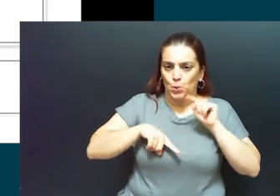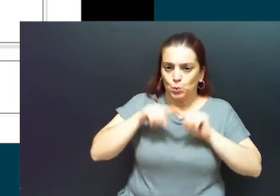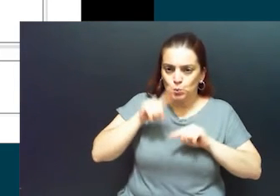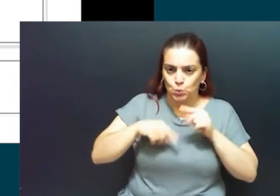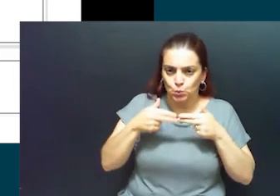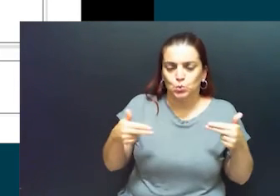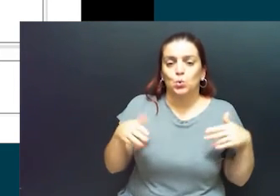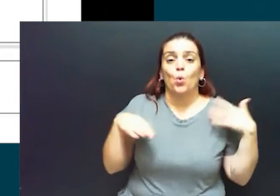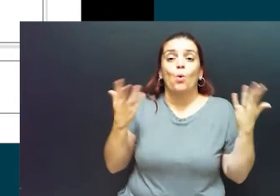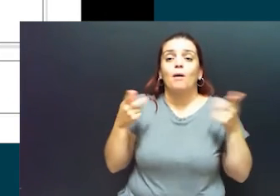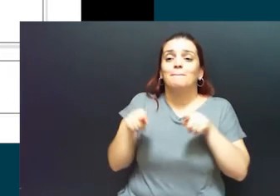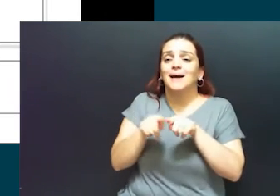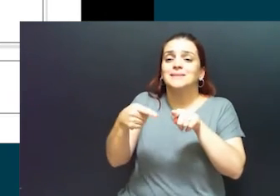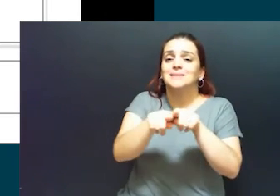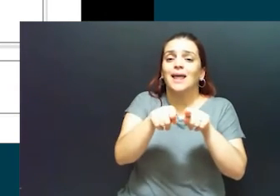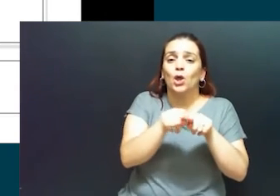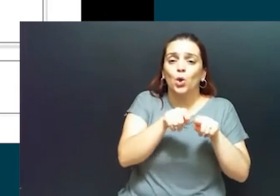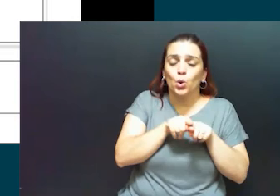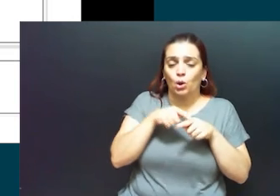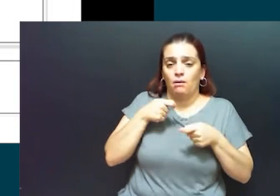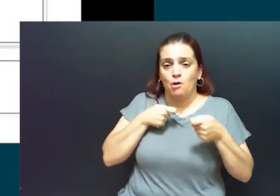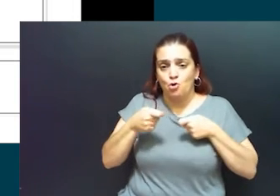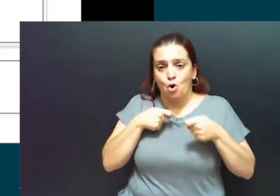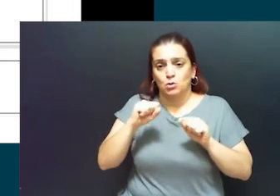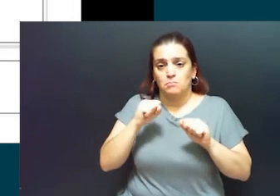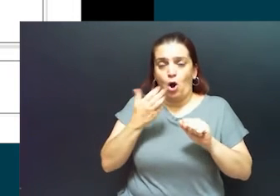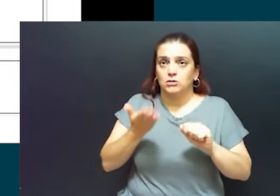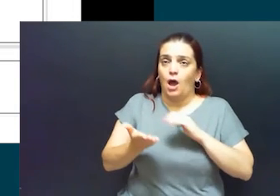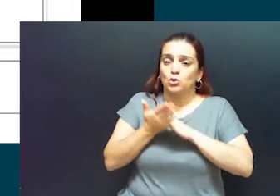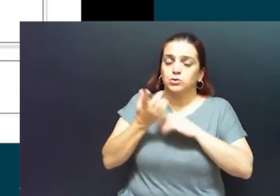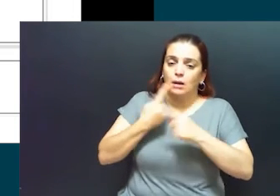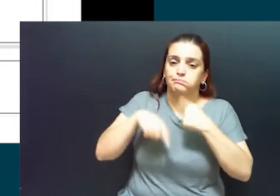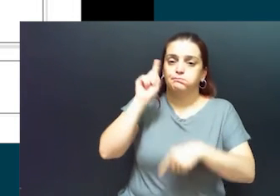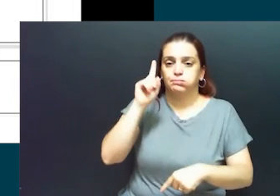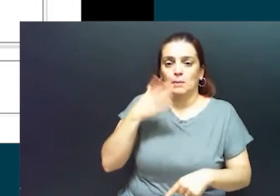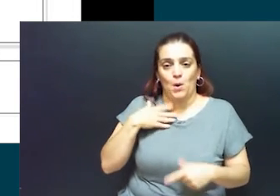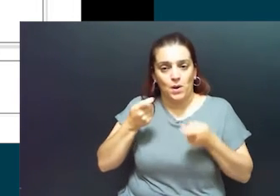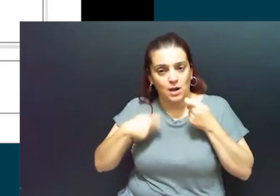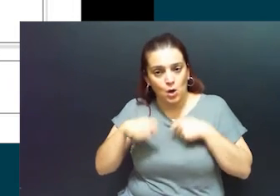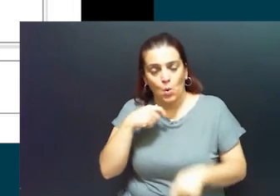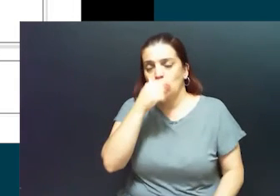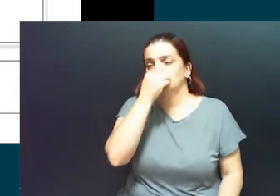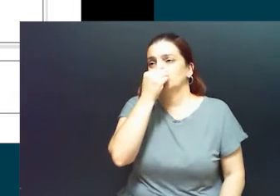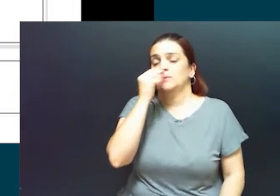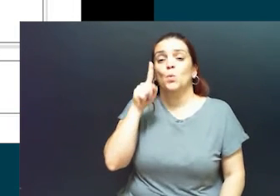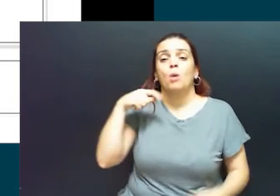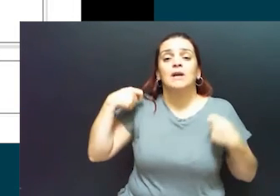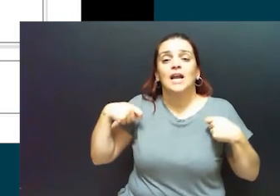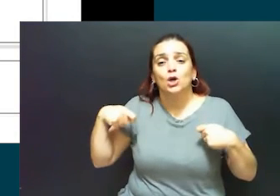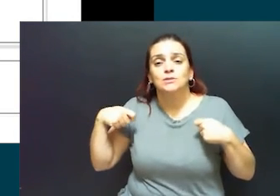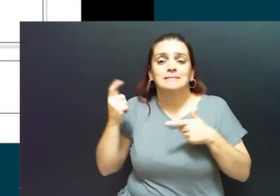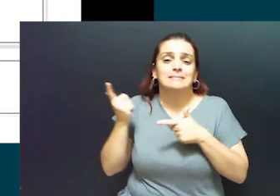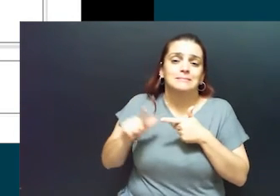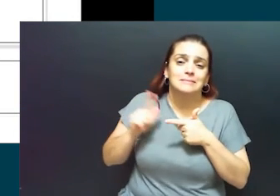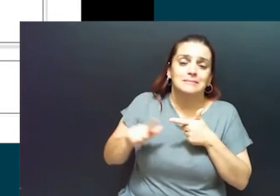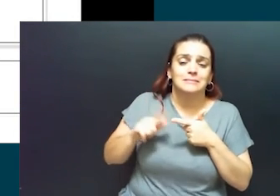quais são os parceiros de negócio que eu tenho que podem me ajudar a alavancar o meu negócio ou não, quais são as necessidades, dores, problemas que eu estou resolvendo